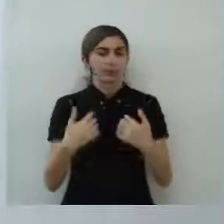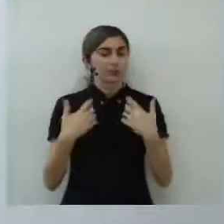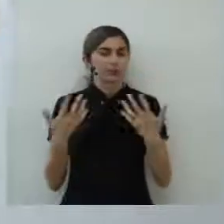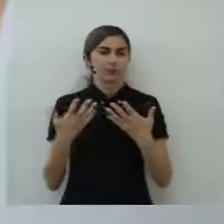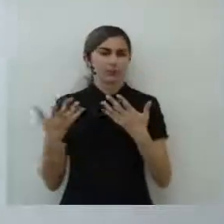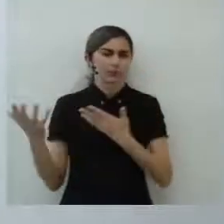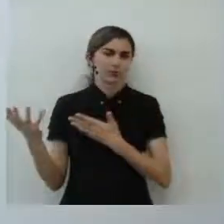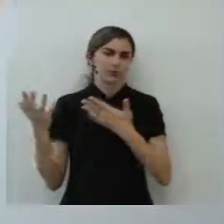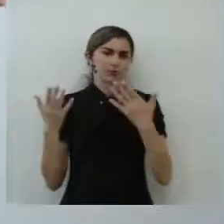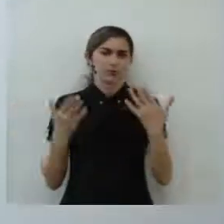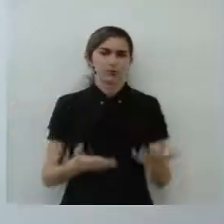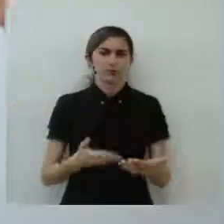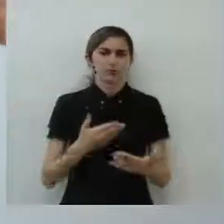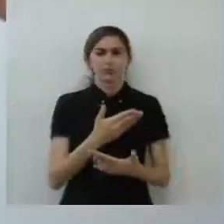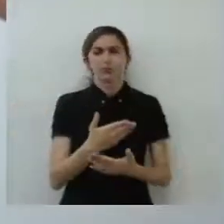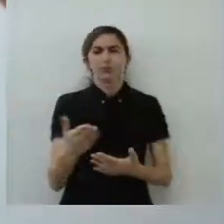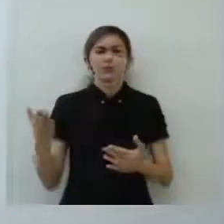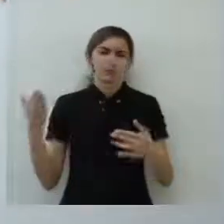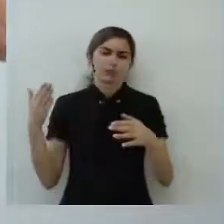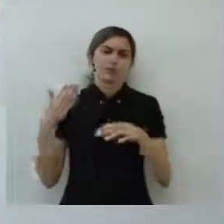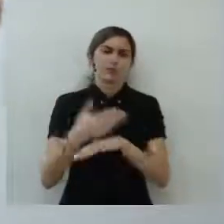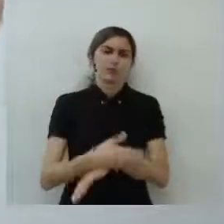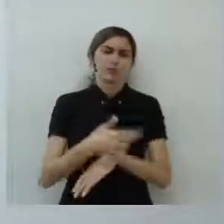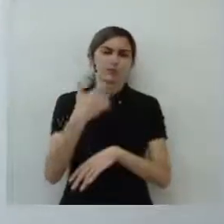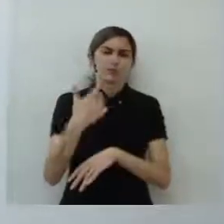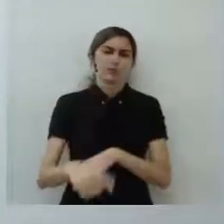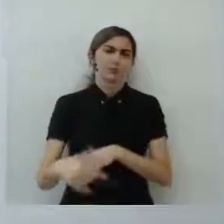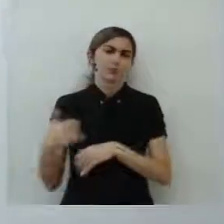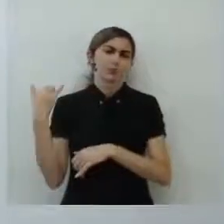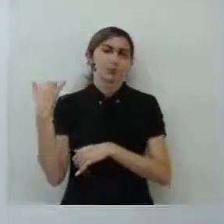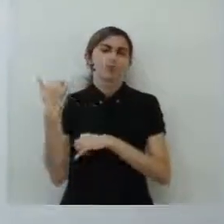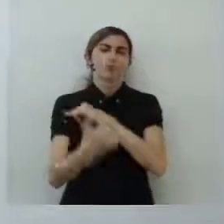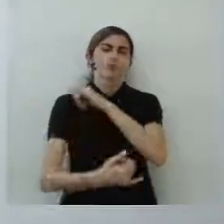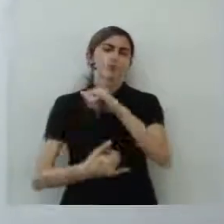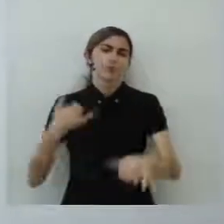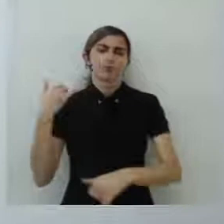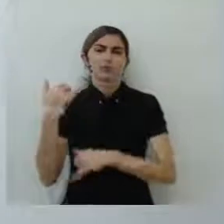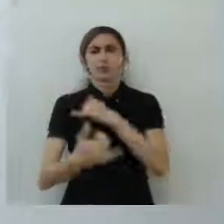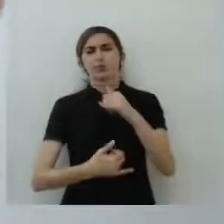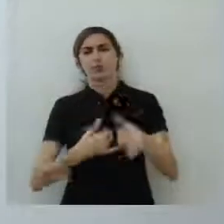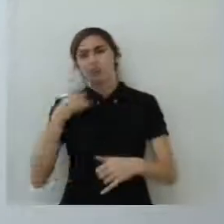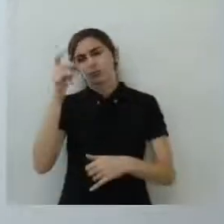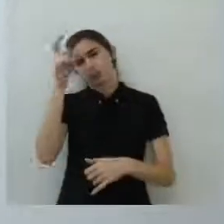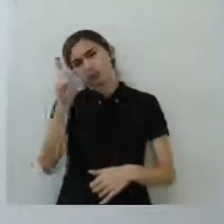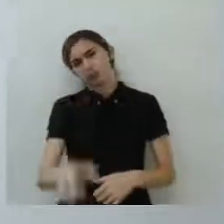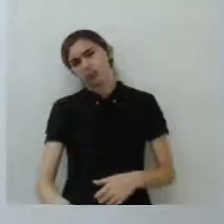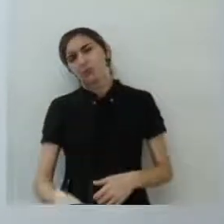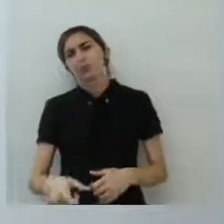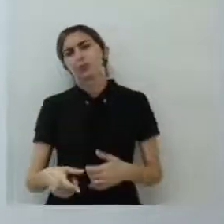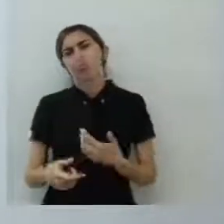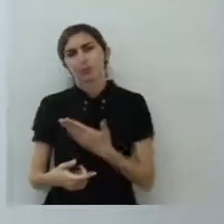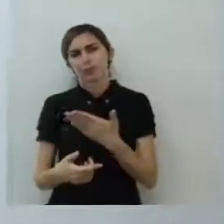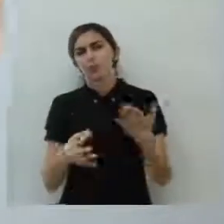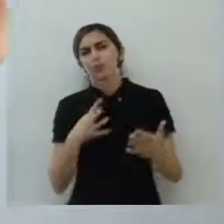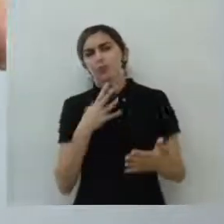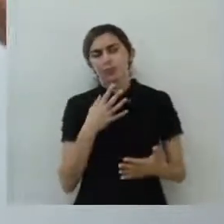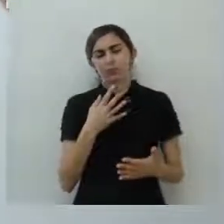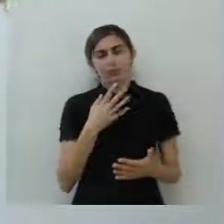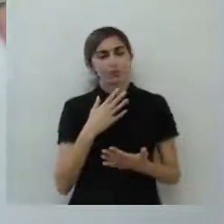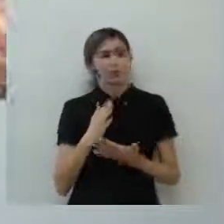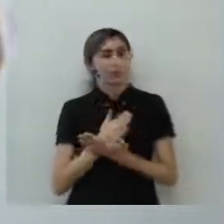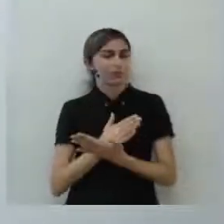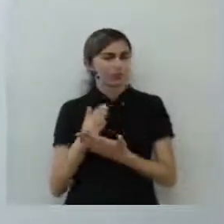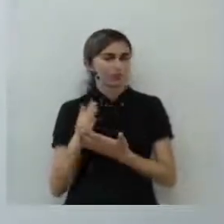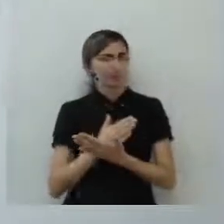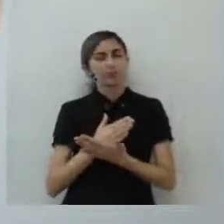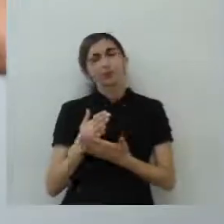convidar vocês para a gente entrar em mais algumas informações sobre o velho guerreiro. Ele ficou conhecido por